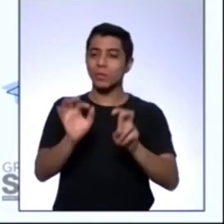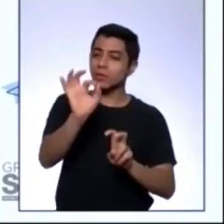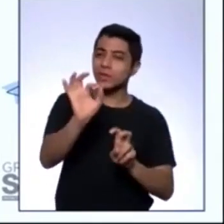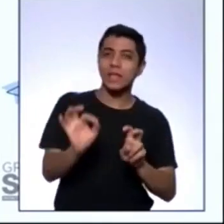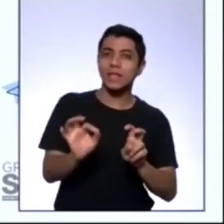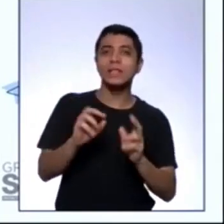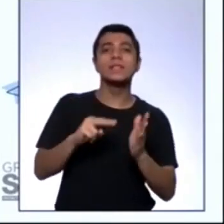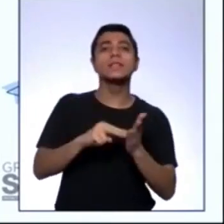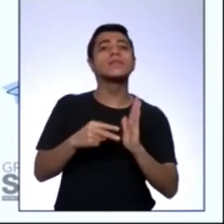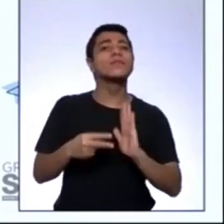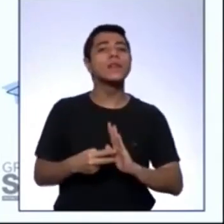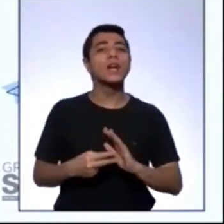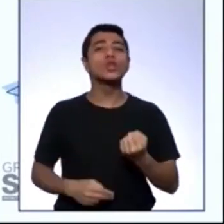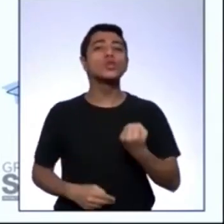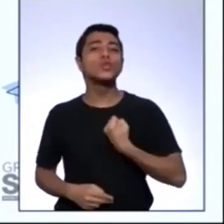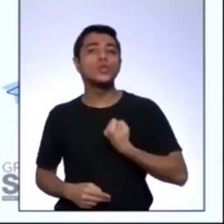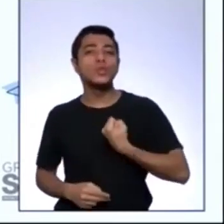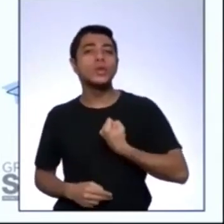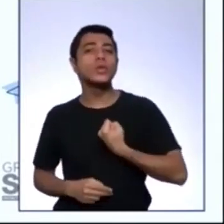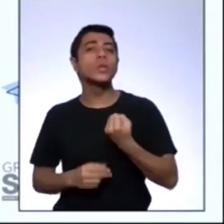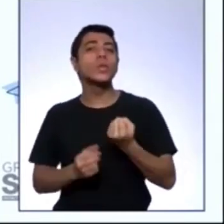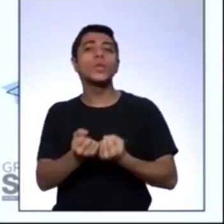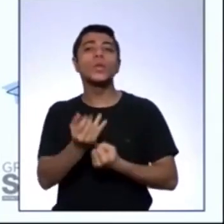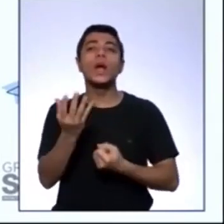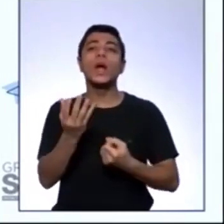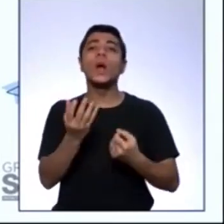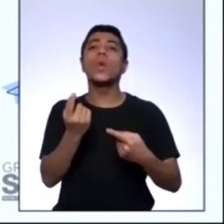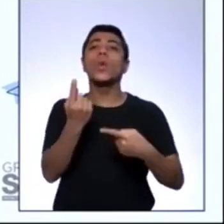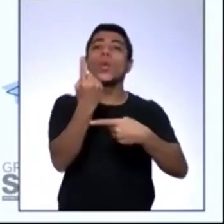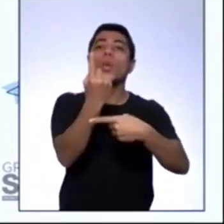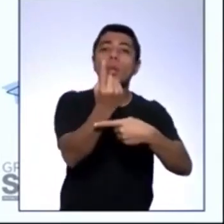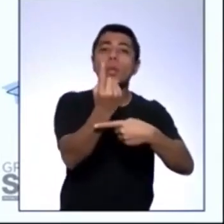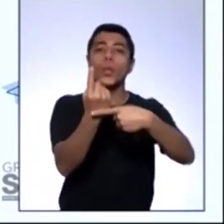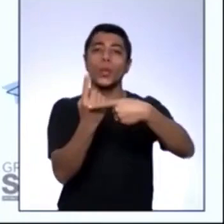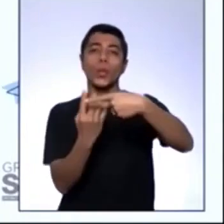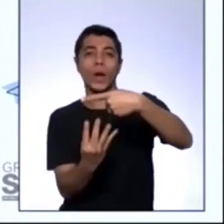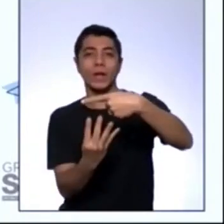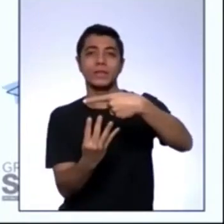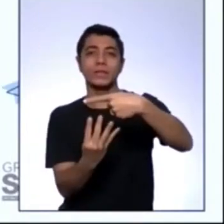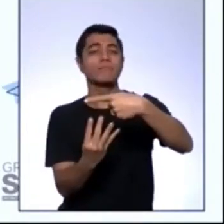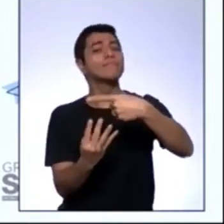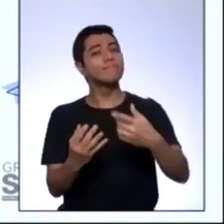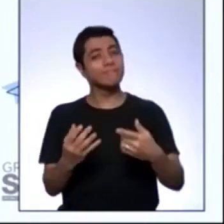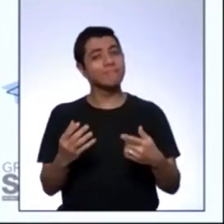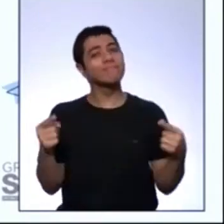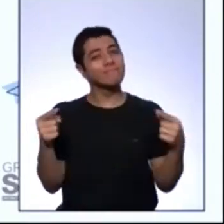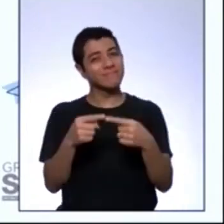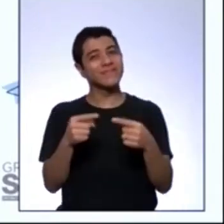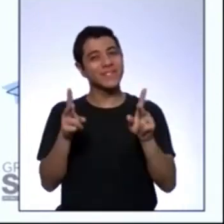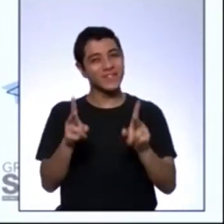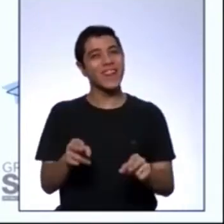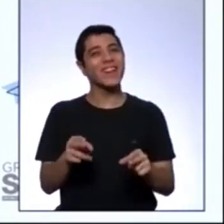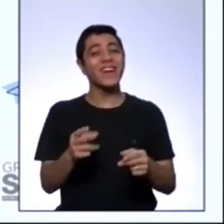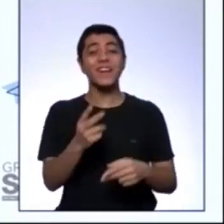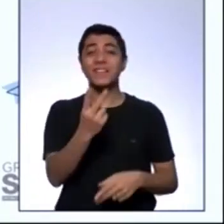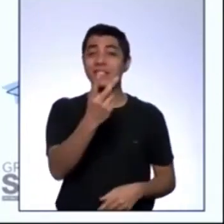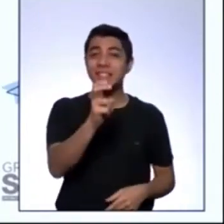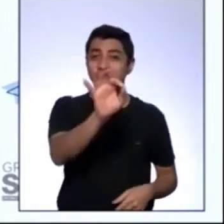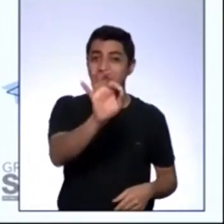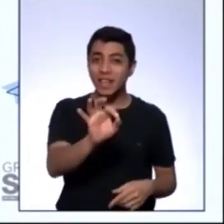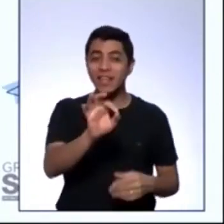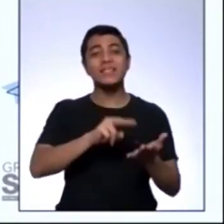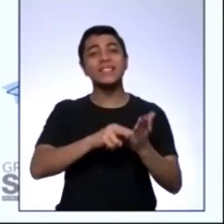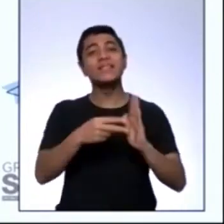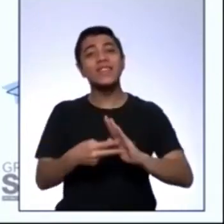25% representando um quarto fun sobre quatro de um